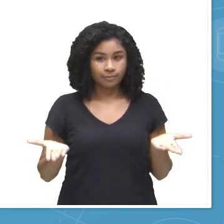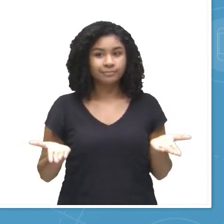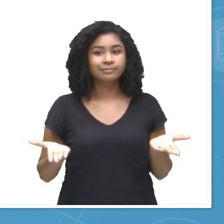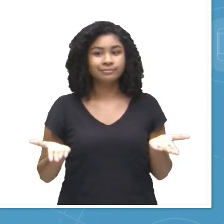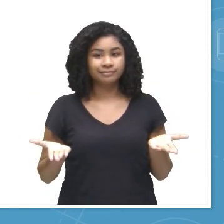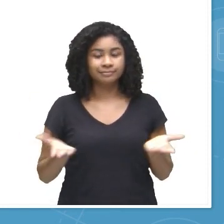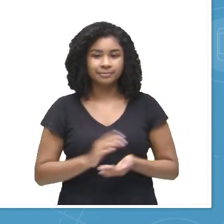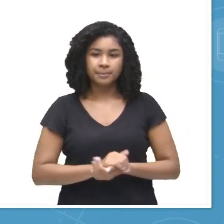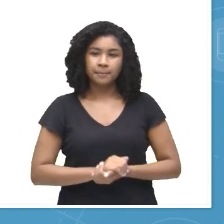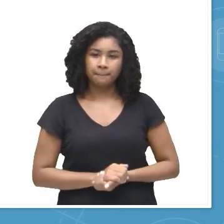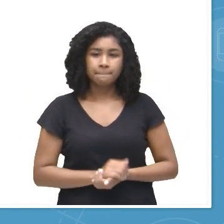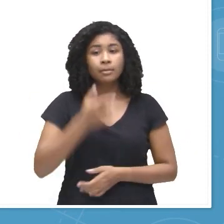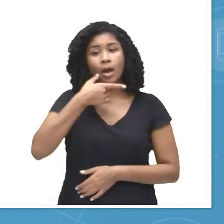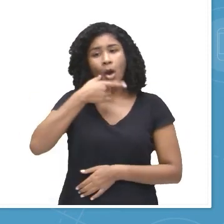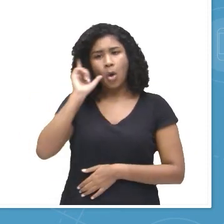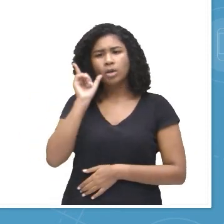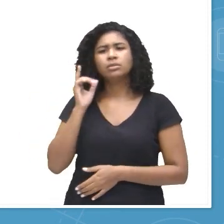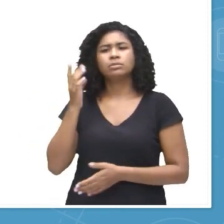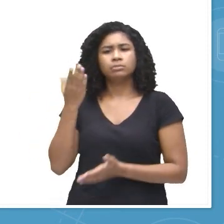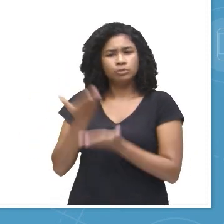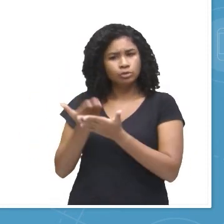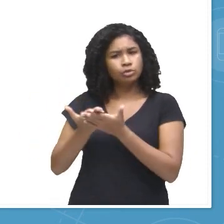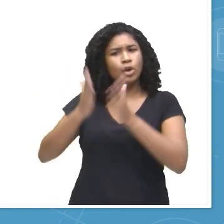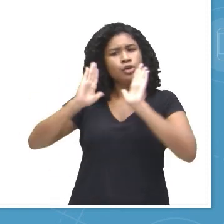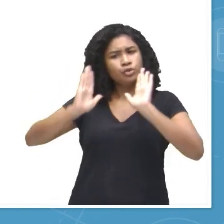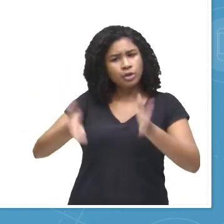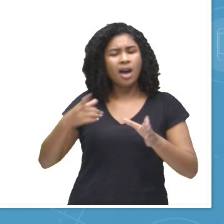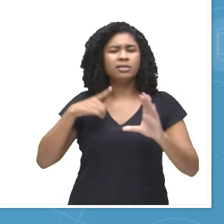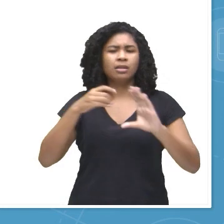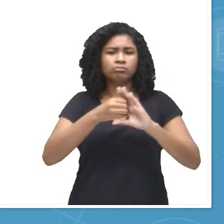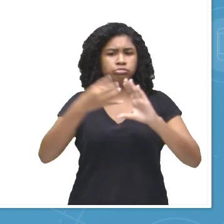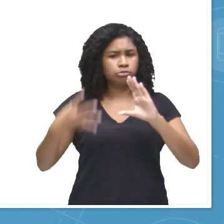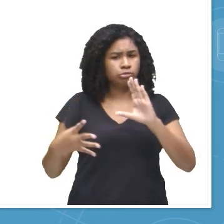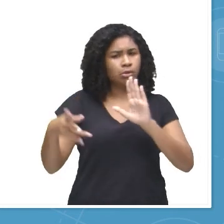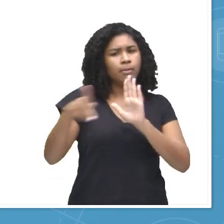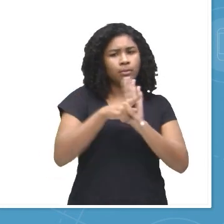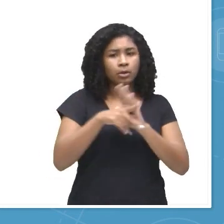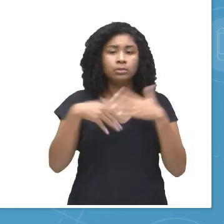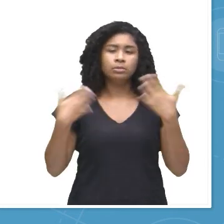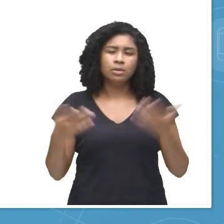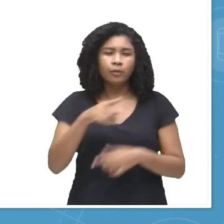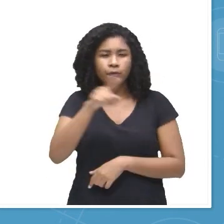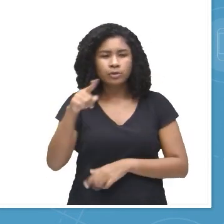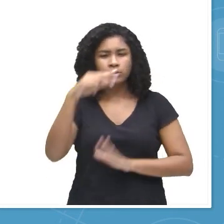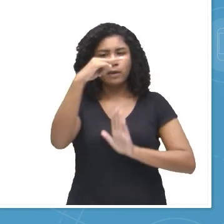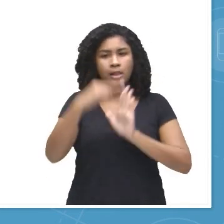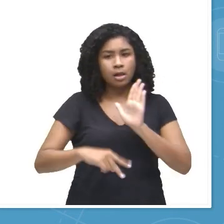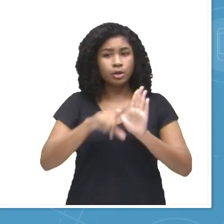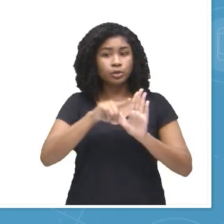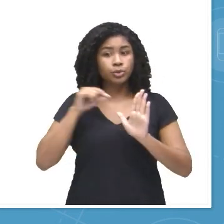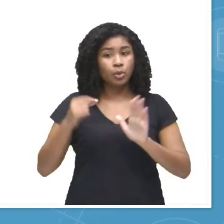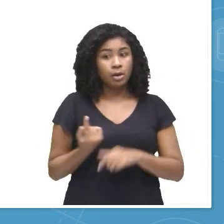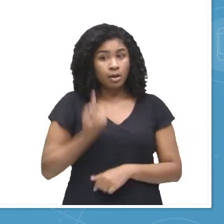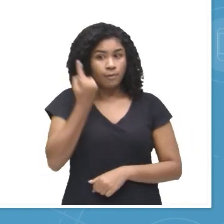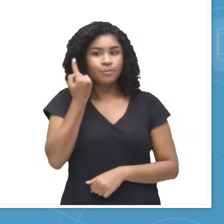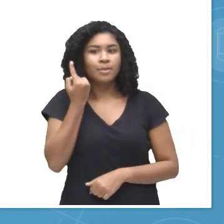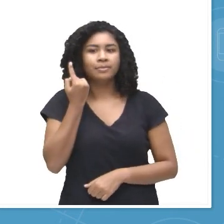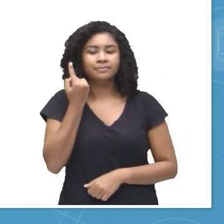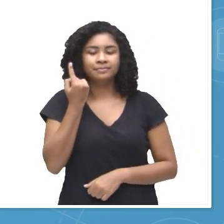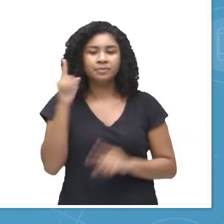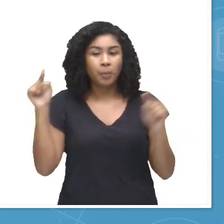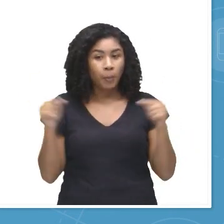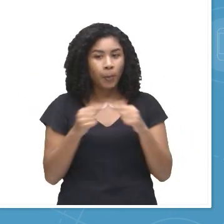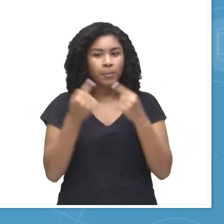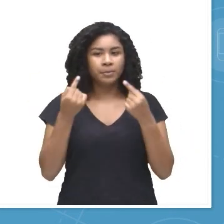ontem, o miniconto ele tem as suas características, então você vai marcar uma dessas alternativas, ok? Então segue aí para a